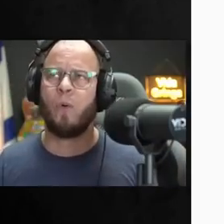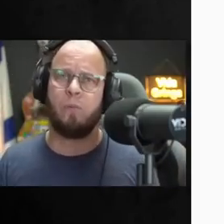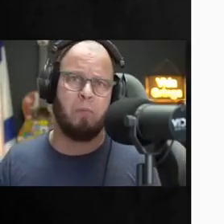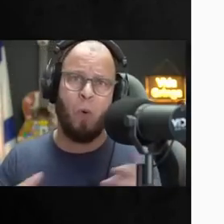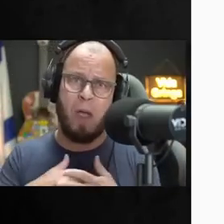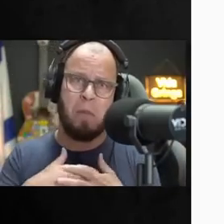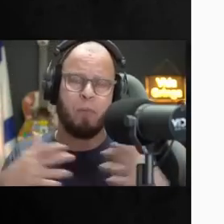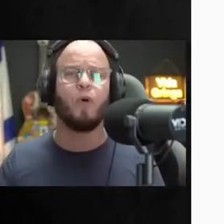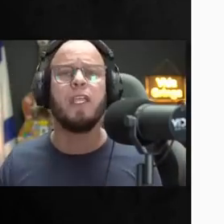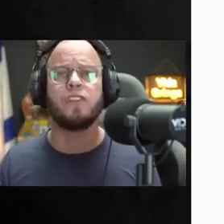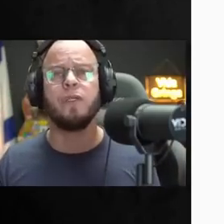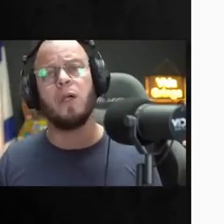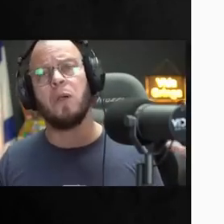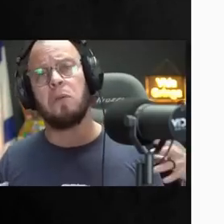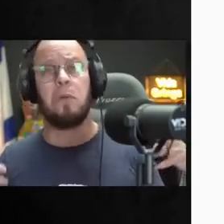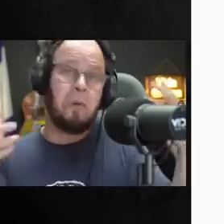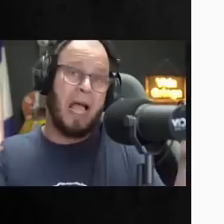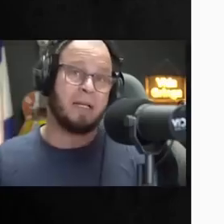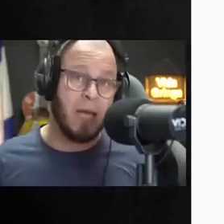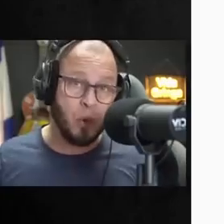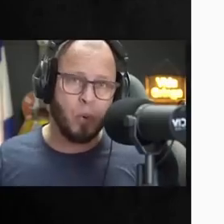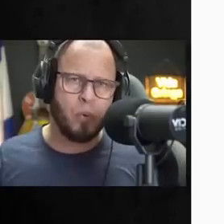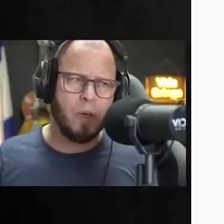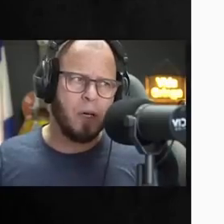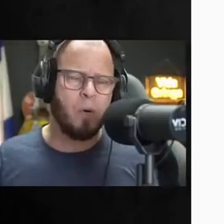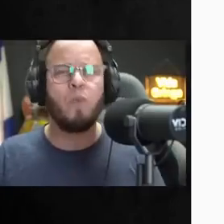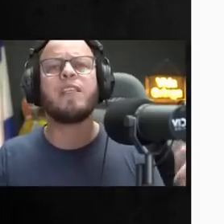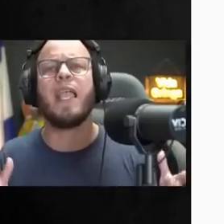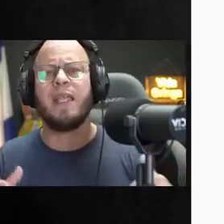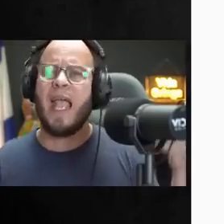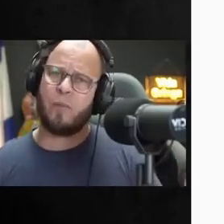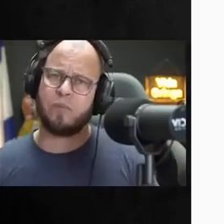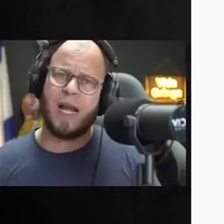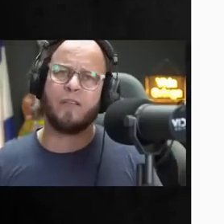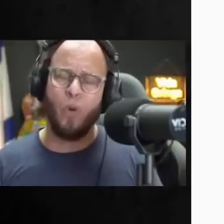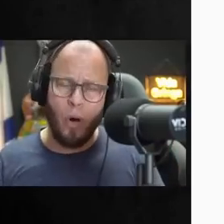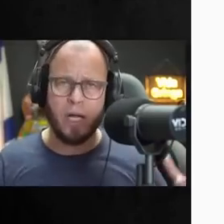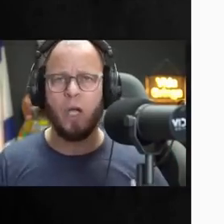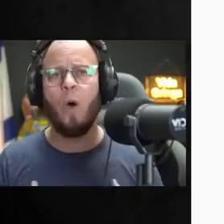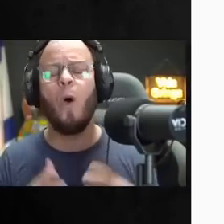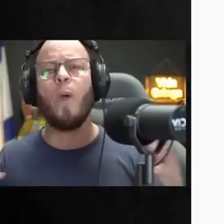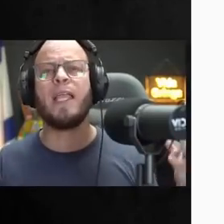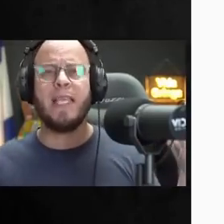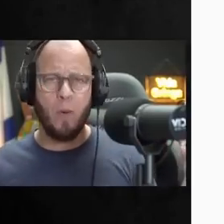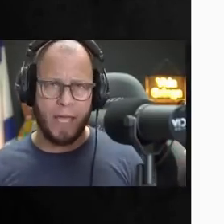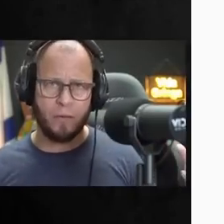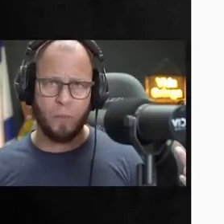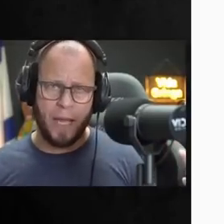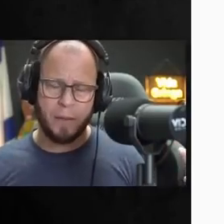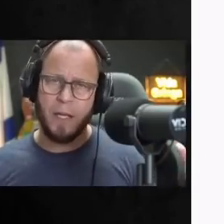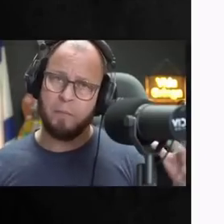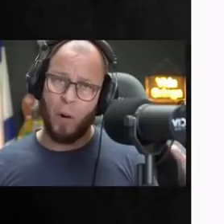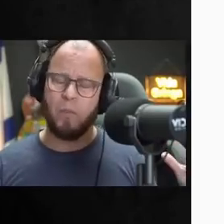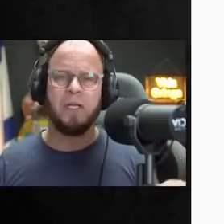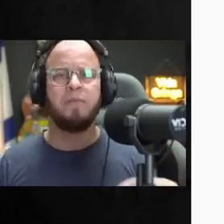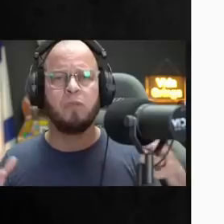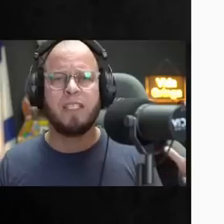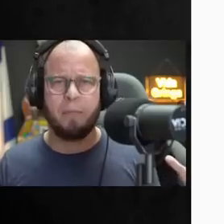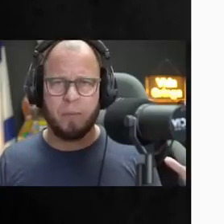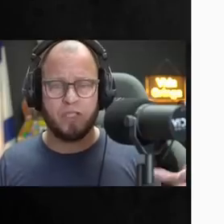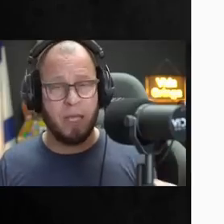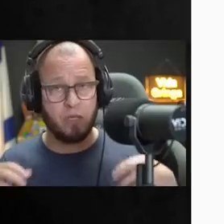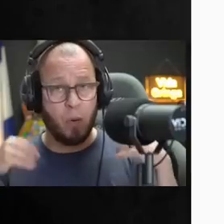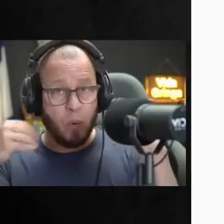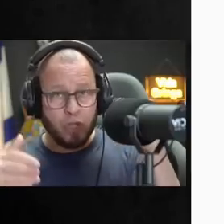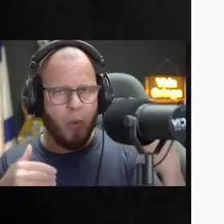ou é uma burrice o cara tá louco com quem é um traidor ou ele alguém do bem bom não